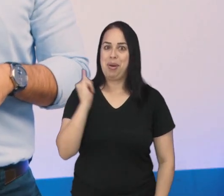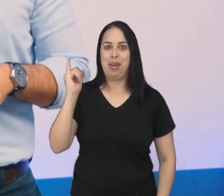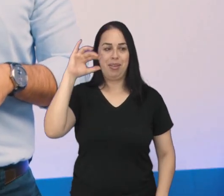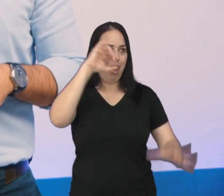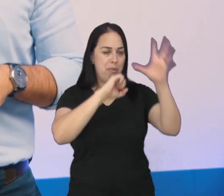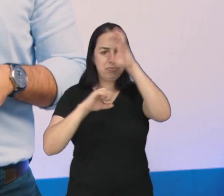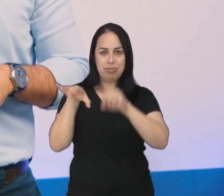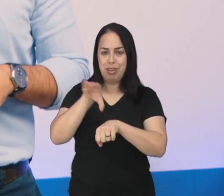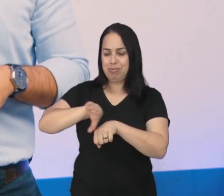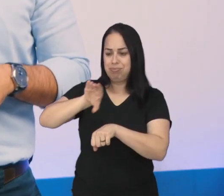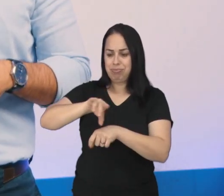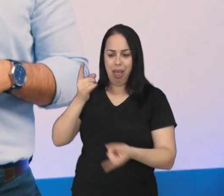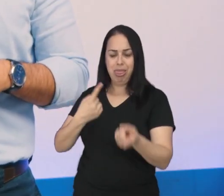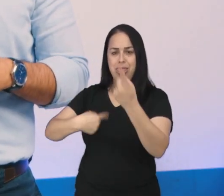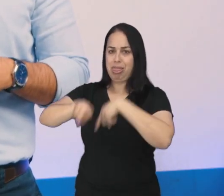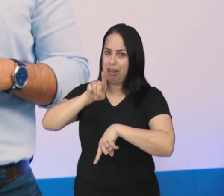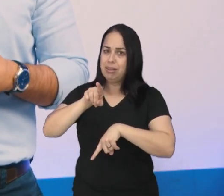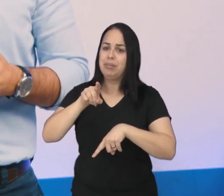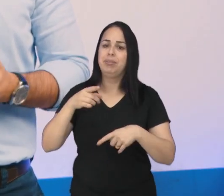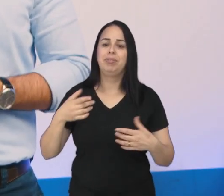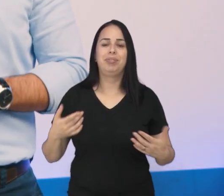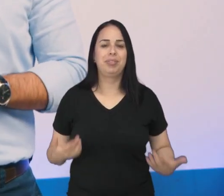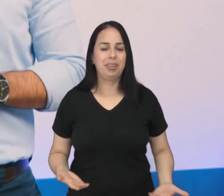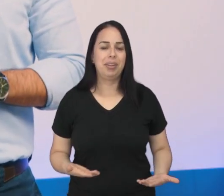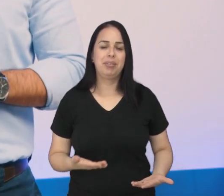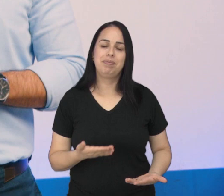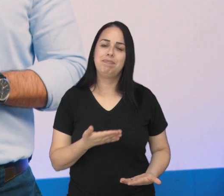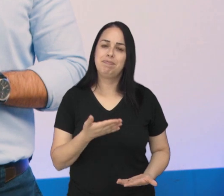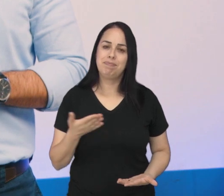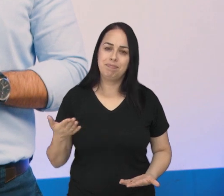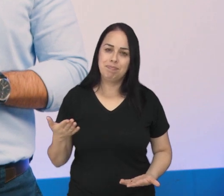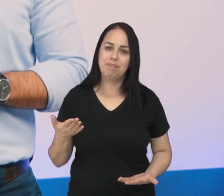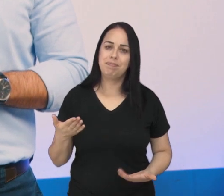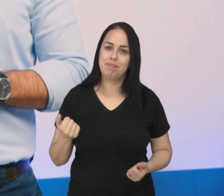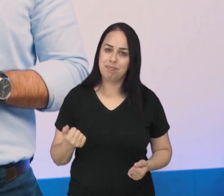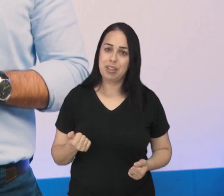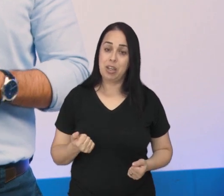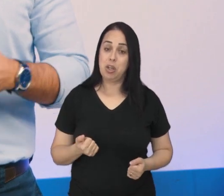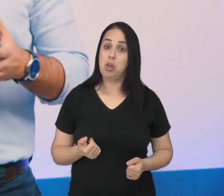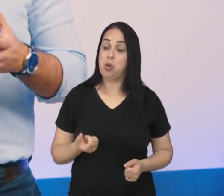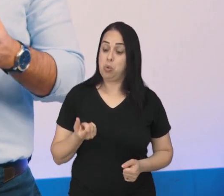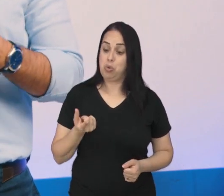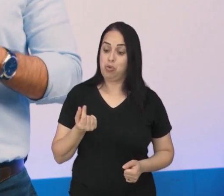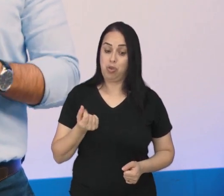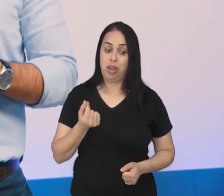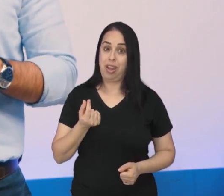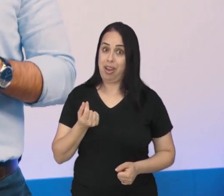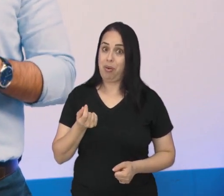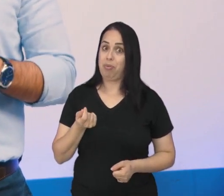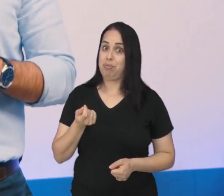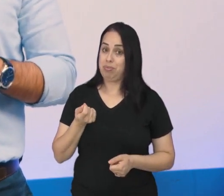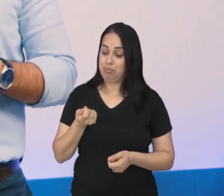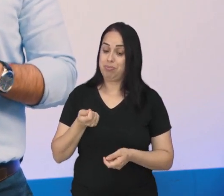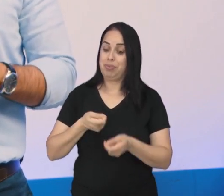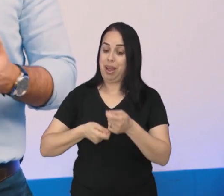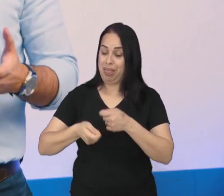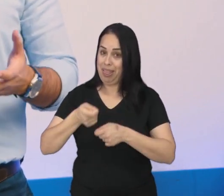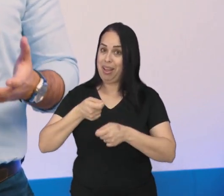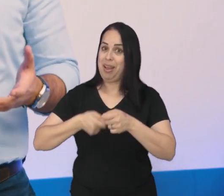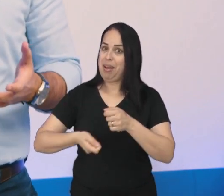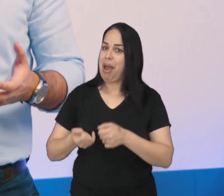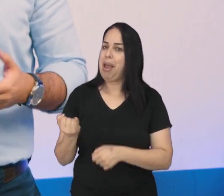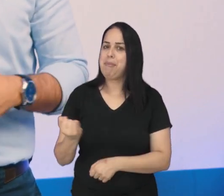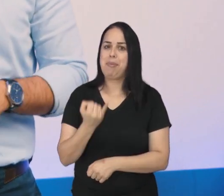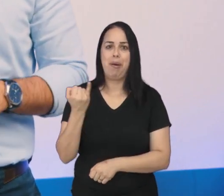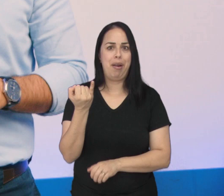importante se capacitar e buscar crescer aí no emprego. E pessoal, com um dinheirinho girando na família, é importante saber como organizar